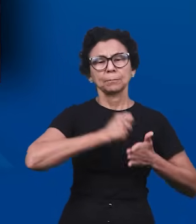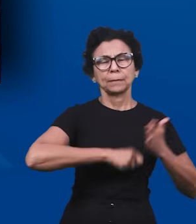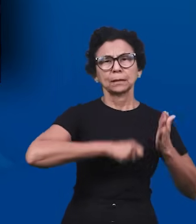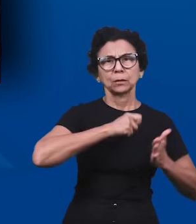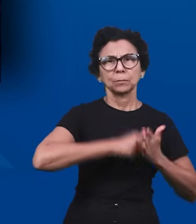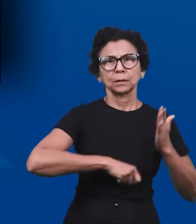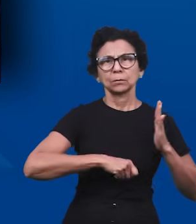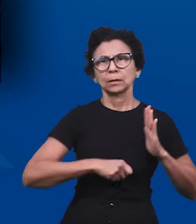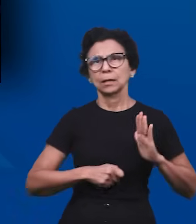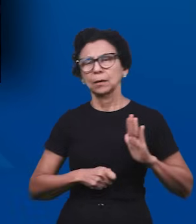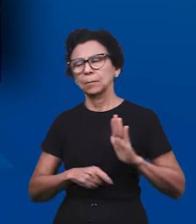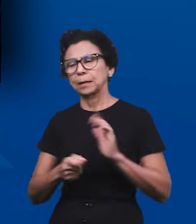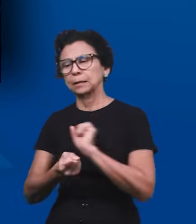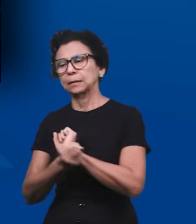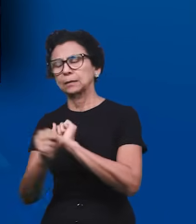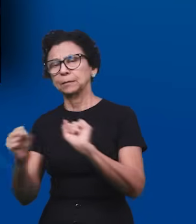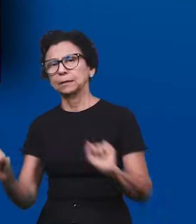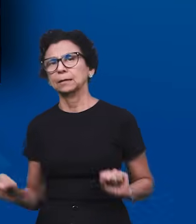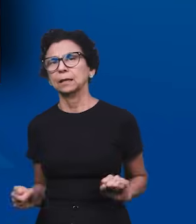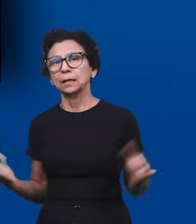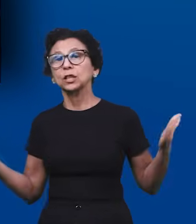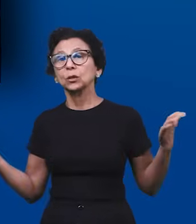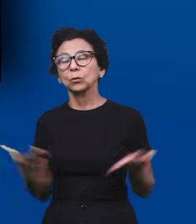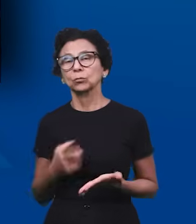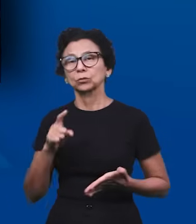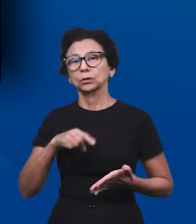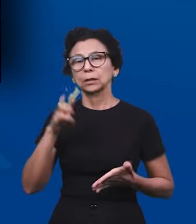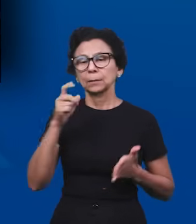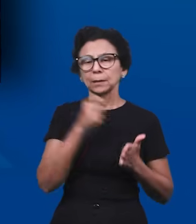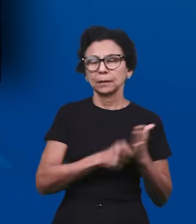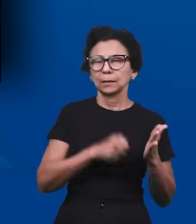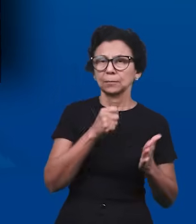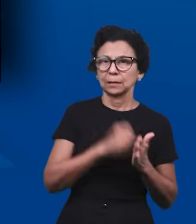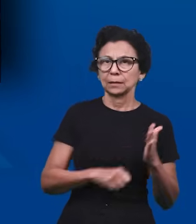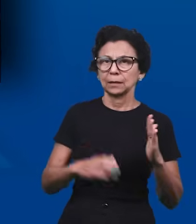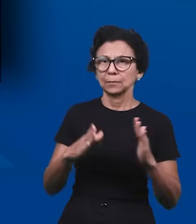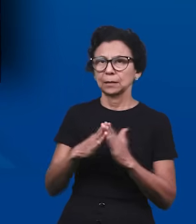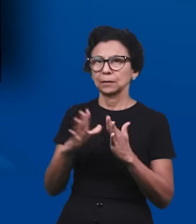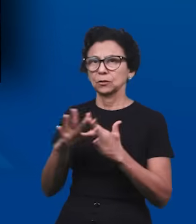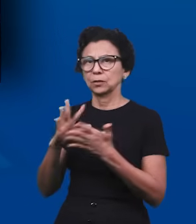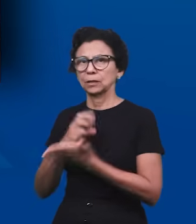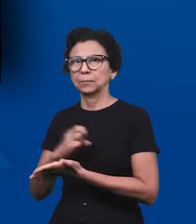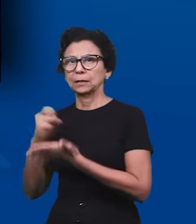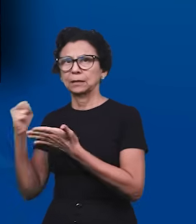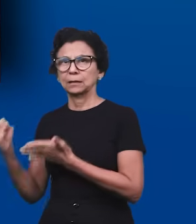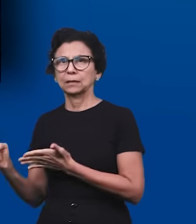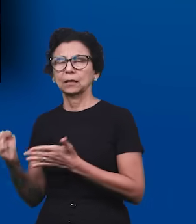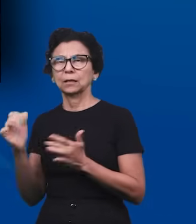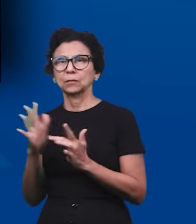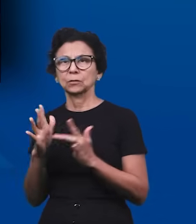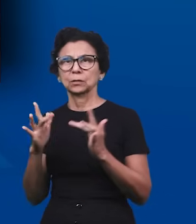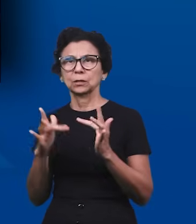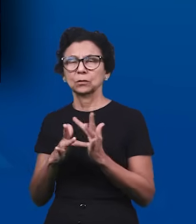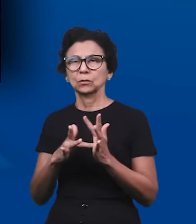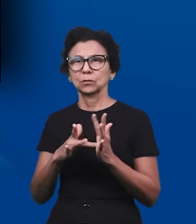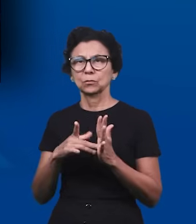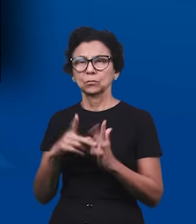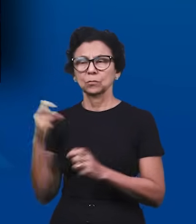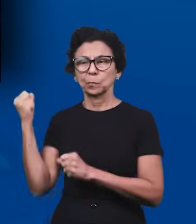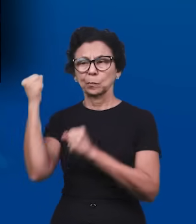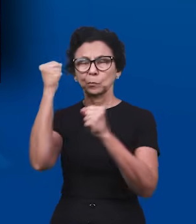nós para nos tirar deste mundo e nos levar para a Canaã celestial? O Senhor Deus que é forte e